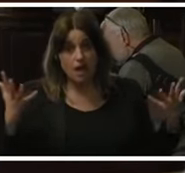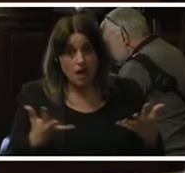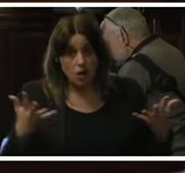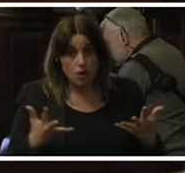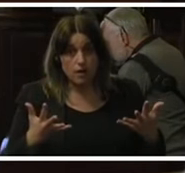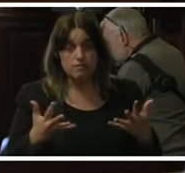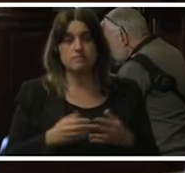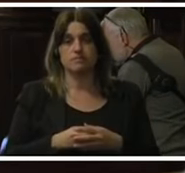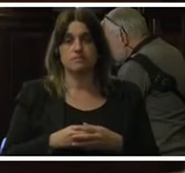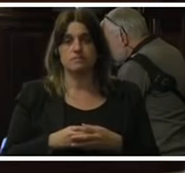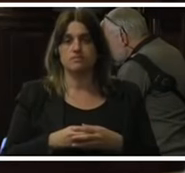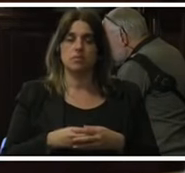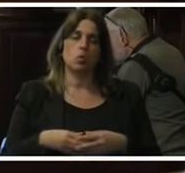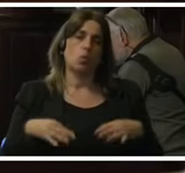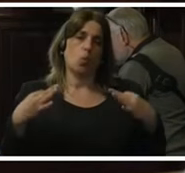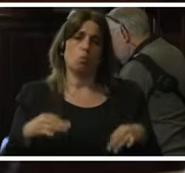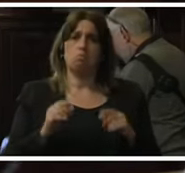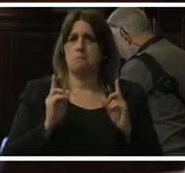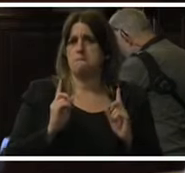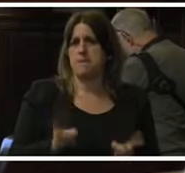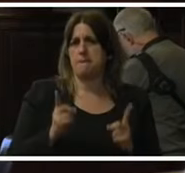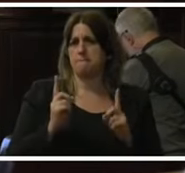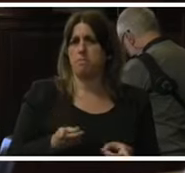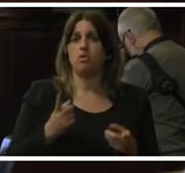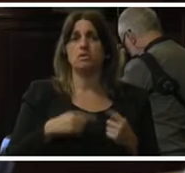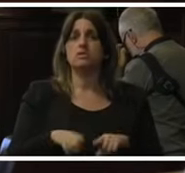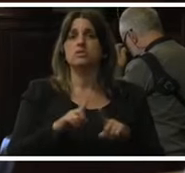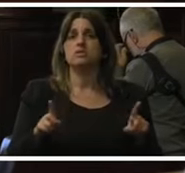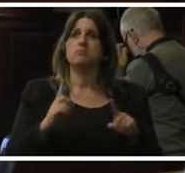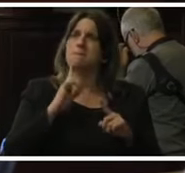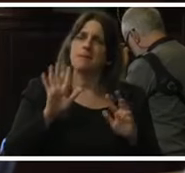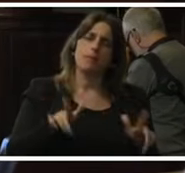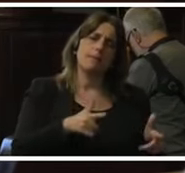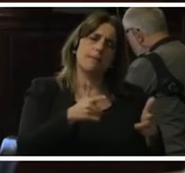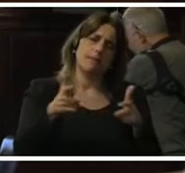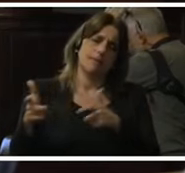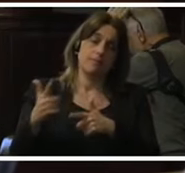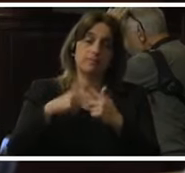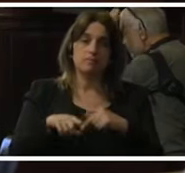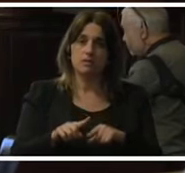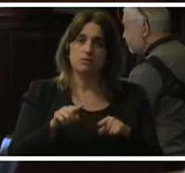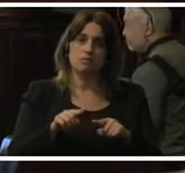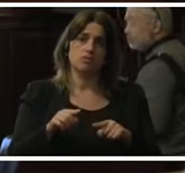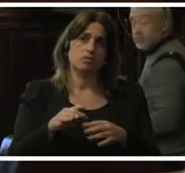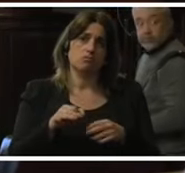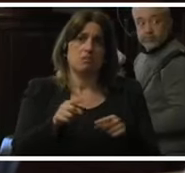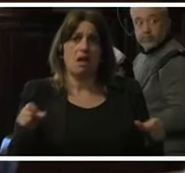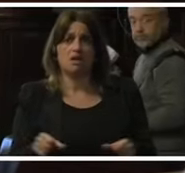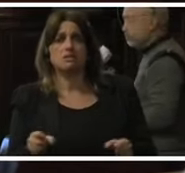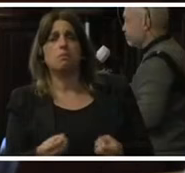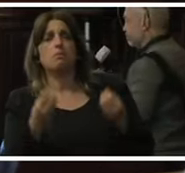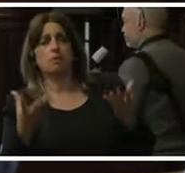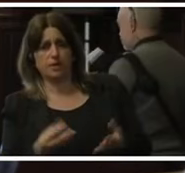exatamente as mesmas não quer dizer novos massacres nessa região são perfeitamente possíveis porque as condições de invasão